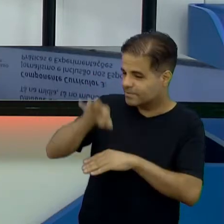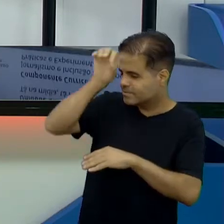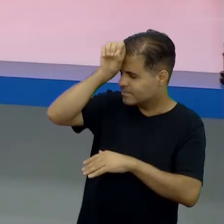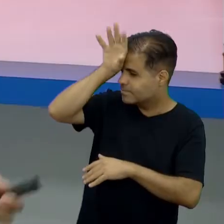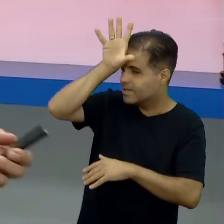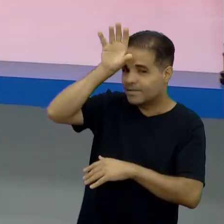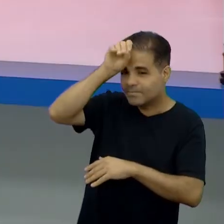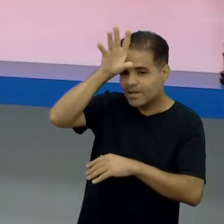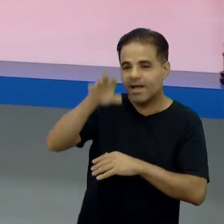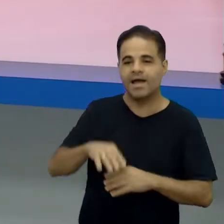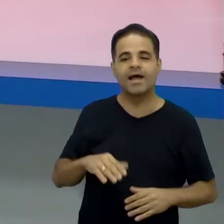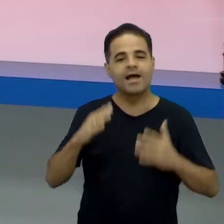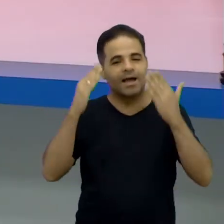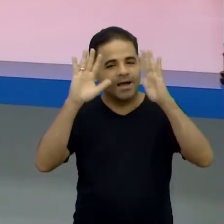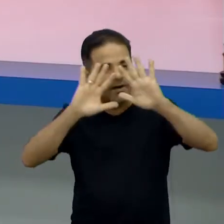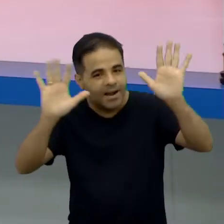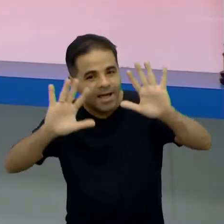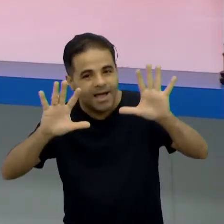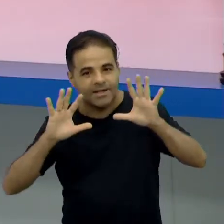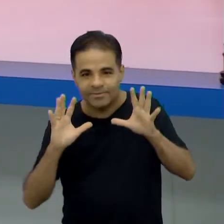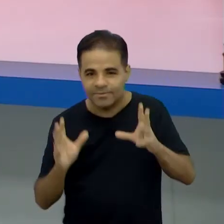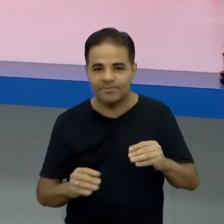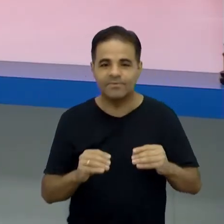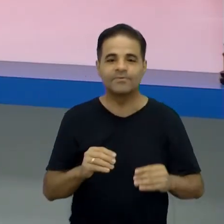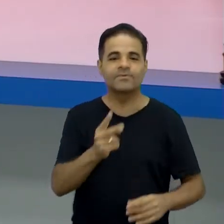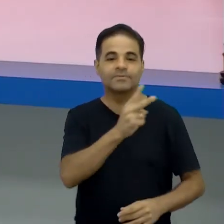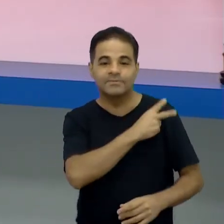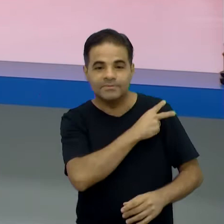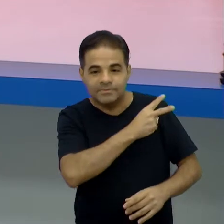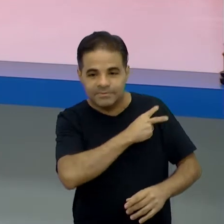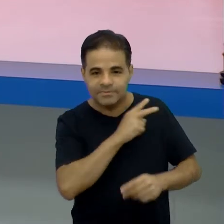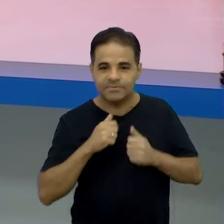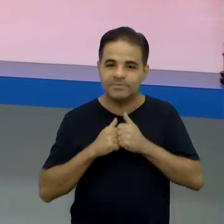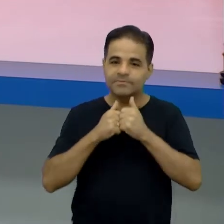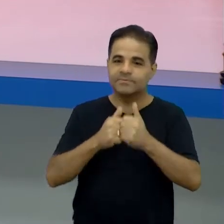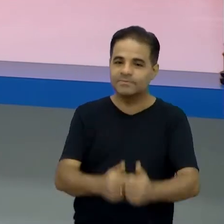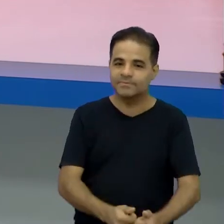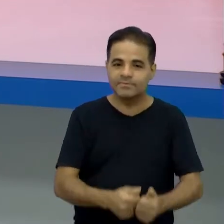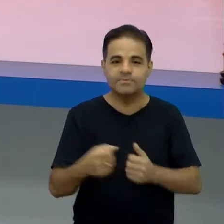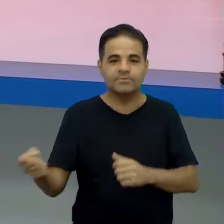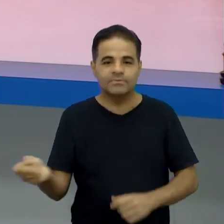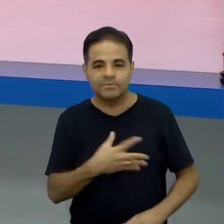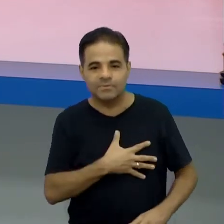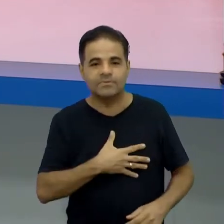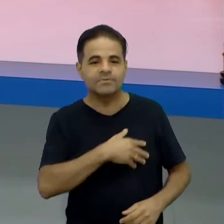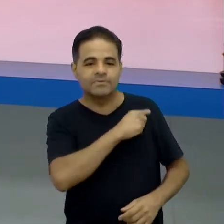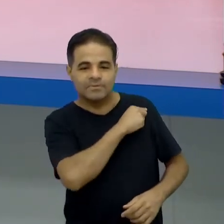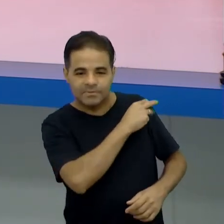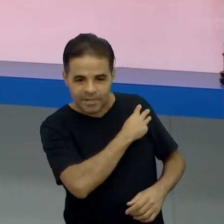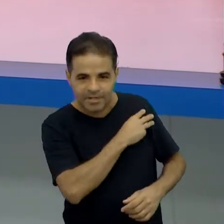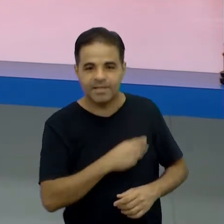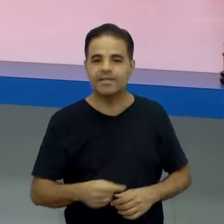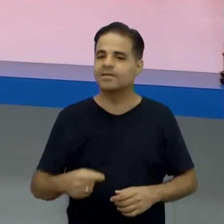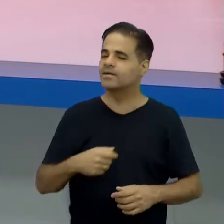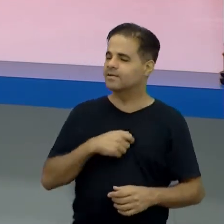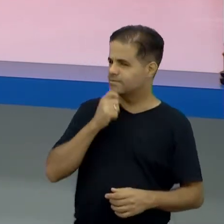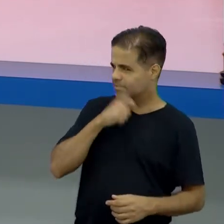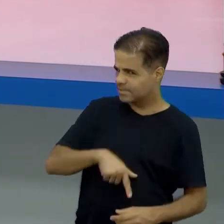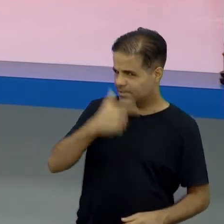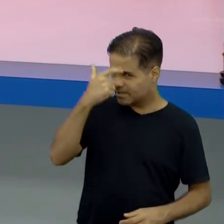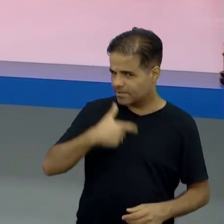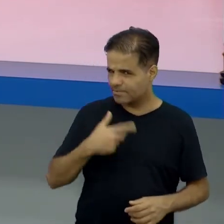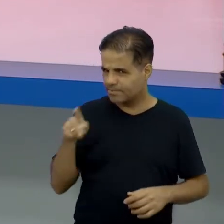Osmar. Olá, Mara. Olá a todos que nos acompanham, pessoal da segunda série aí do Ensino Médio, do Novo Ensino Médio. Estou aqui, não estranho, professor